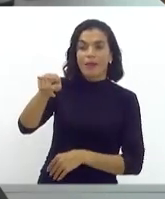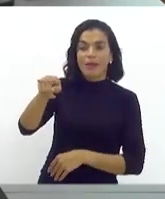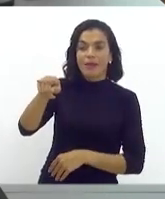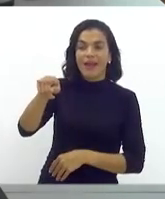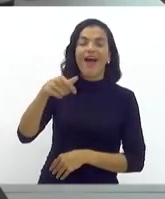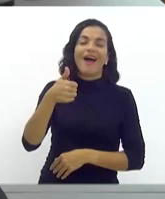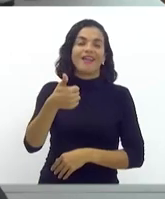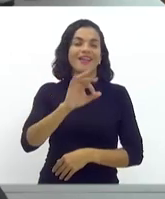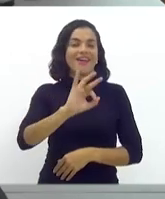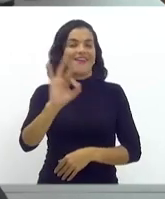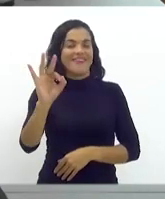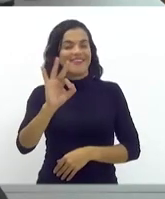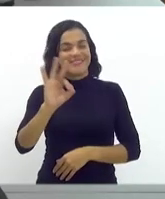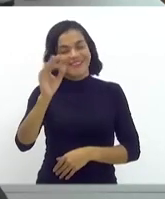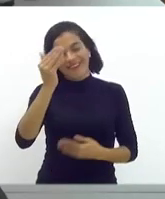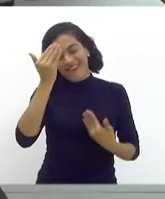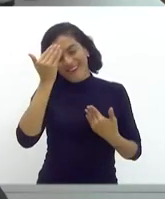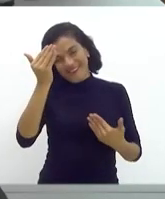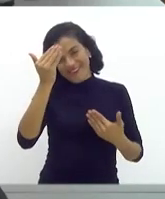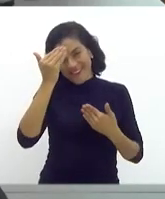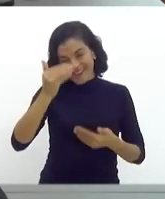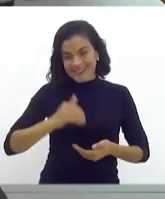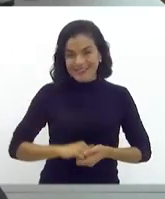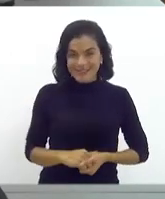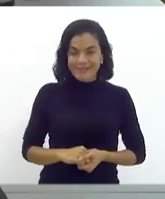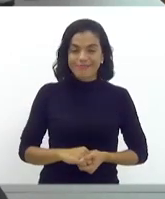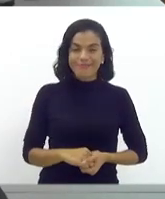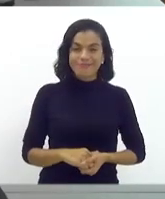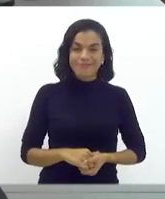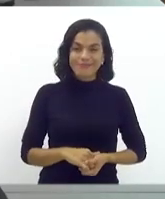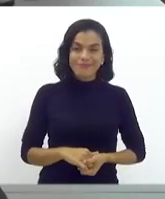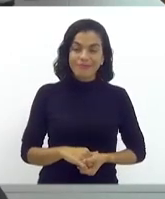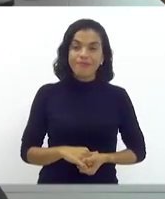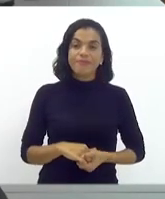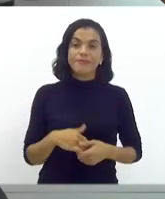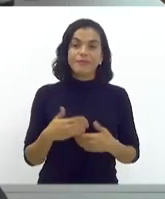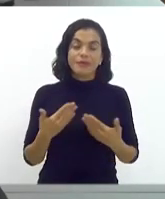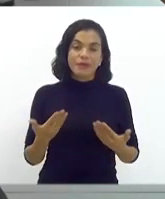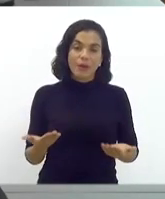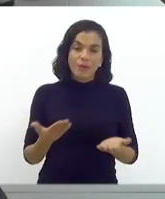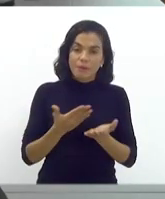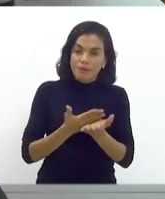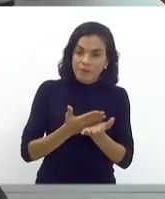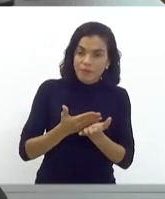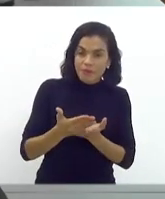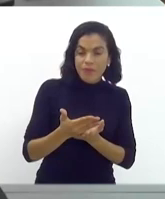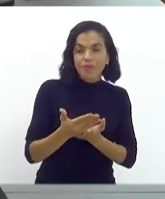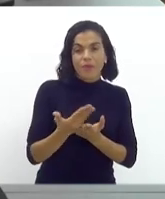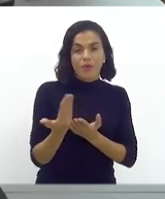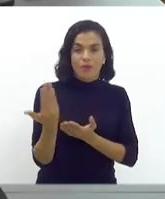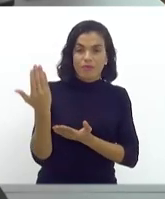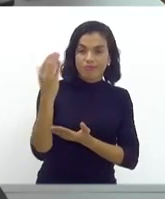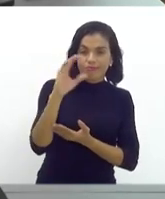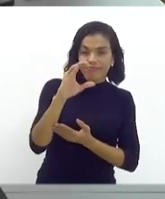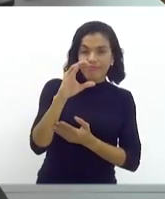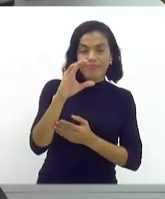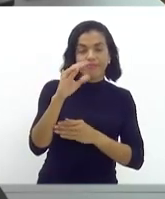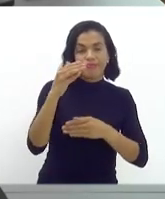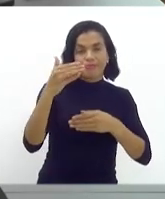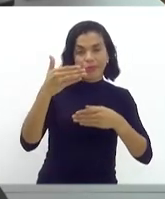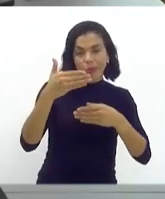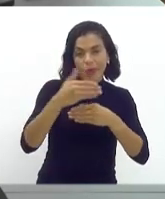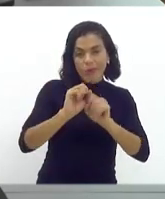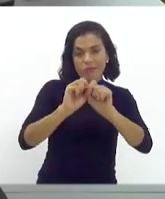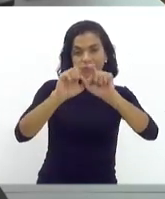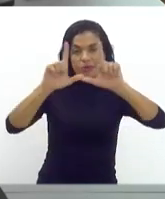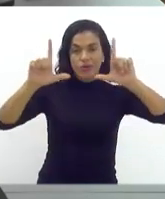Ah tá ótimo obrigada então é de início eu coloquei eu